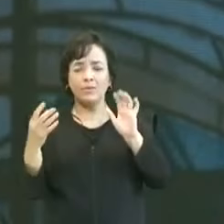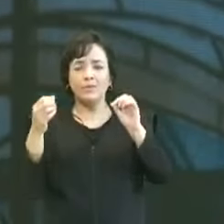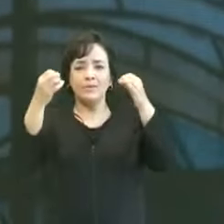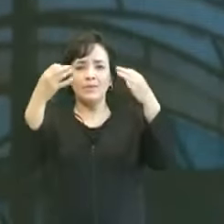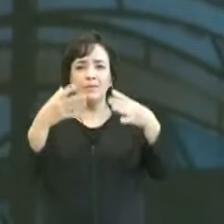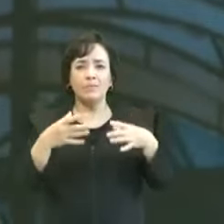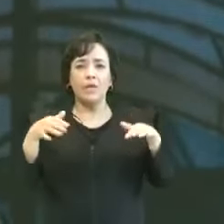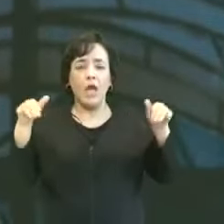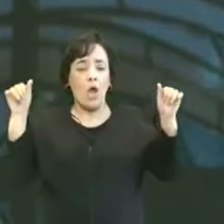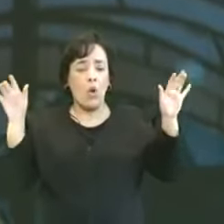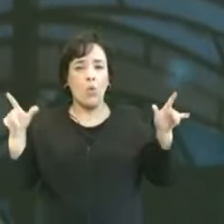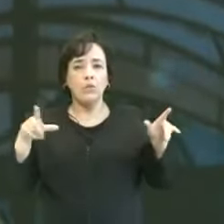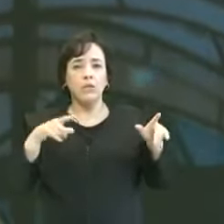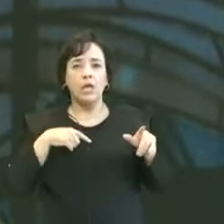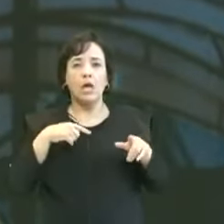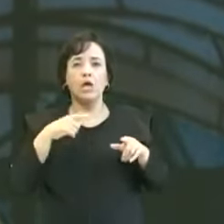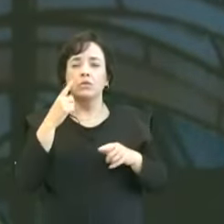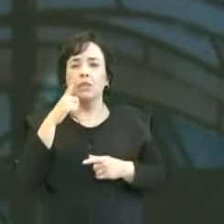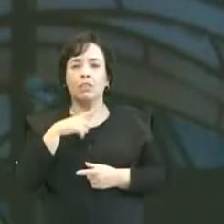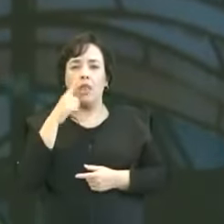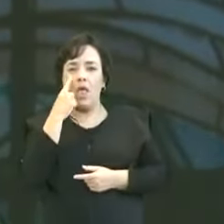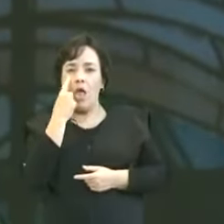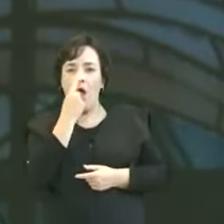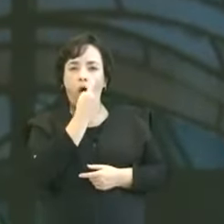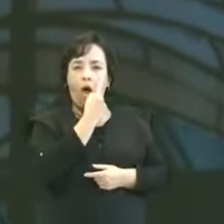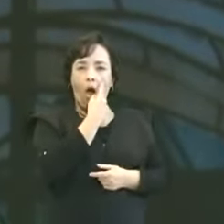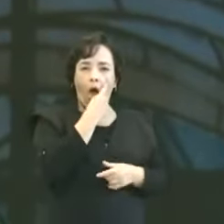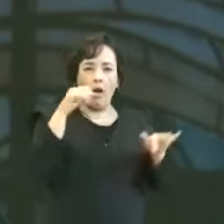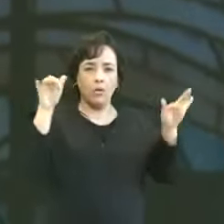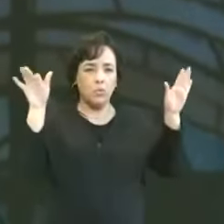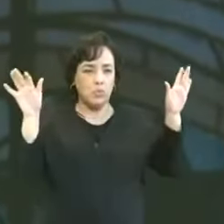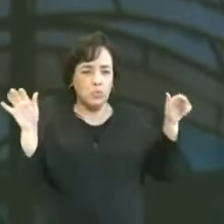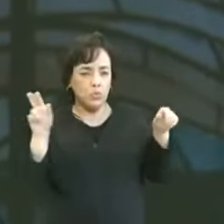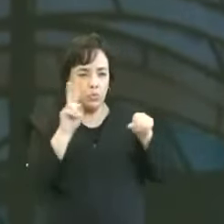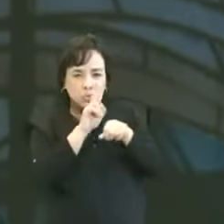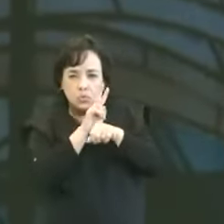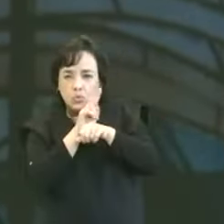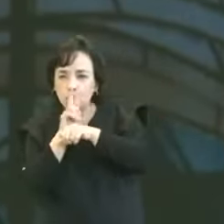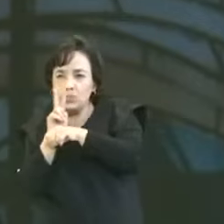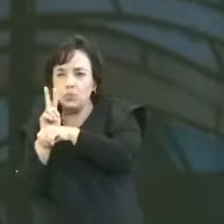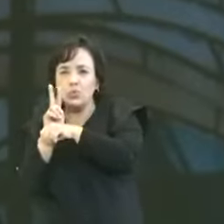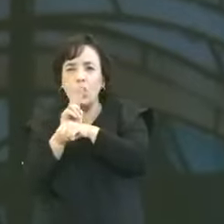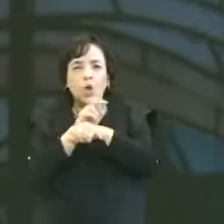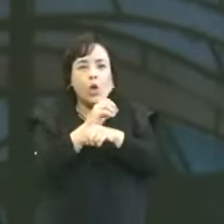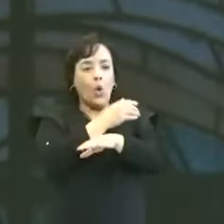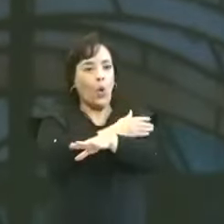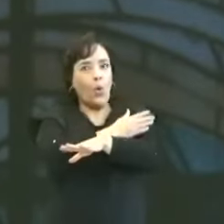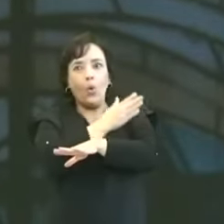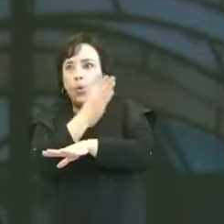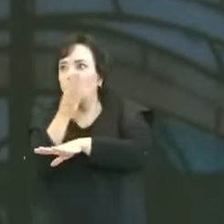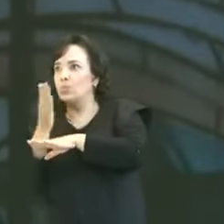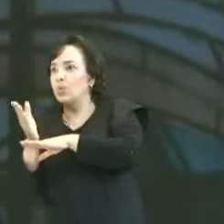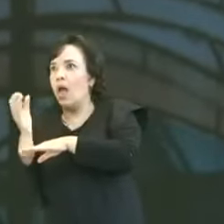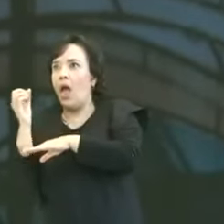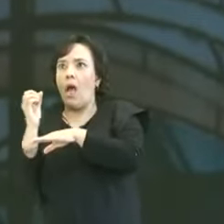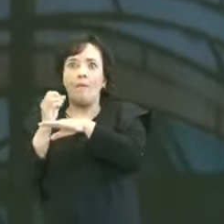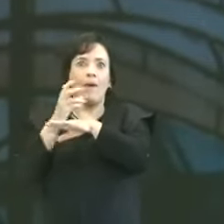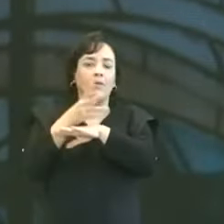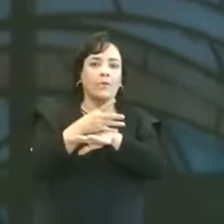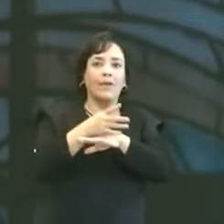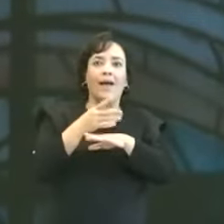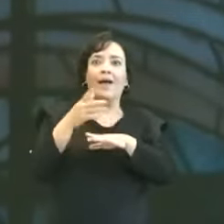e vigiam, e todo dia passam dia e noite declarando santo, santo, santo, adorando a Deus.